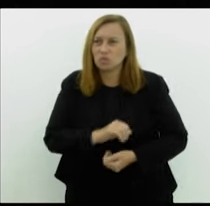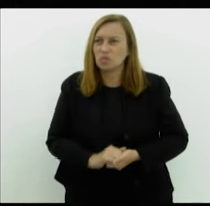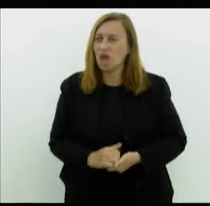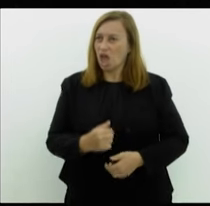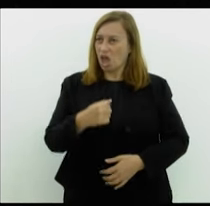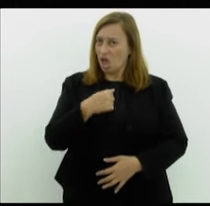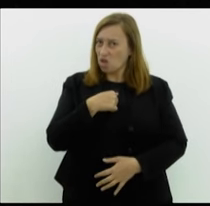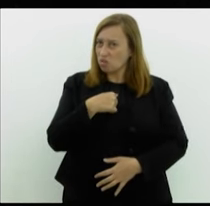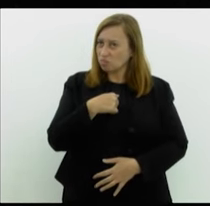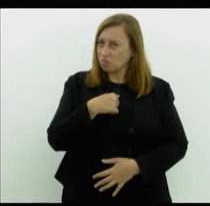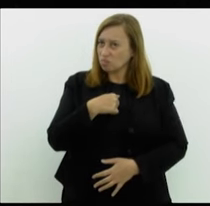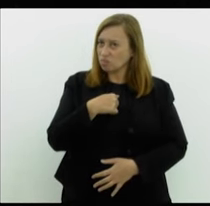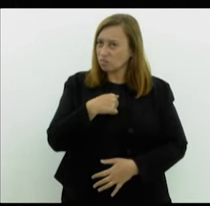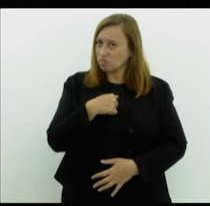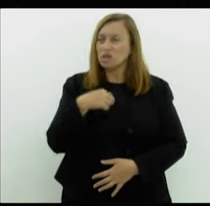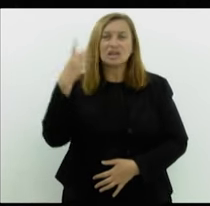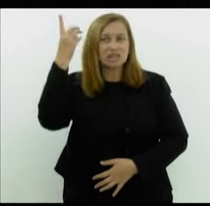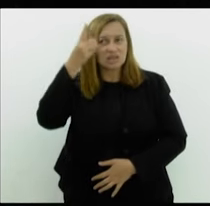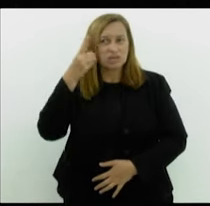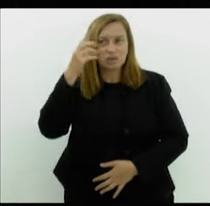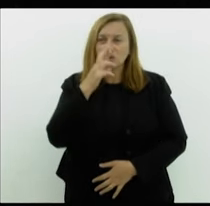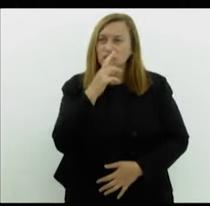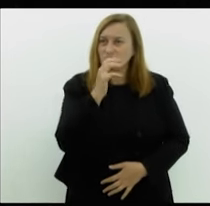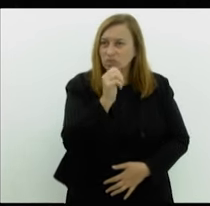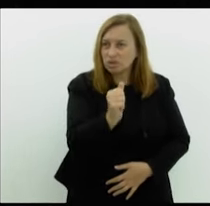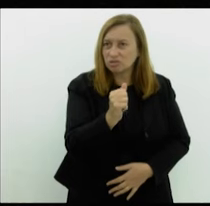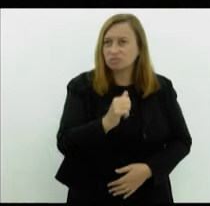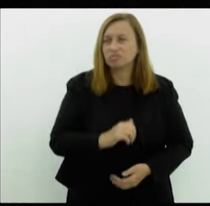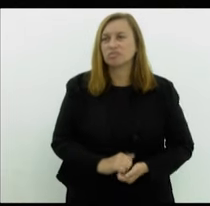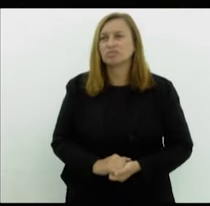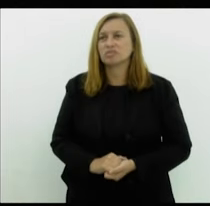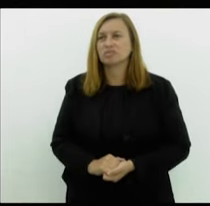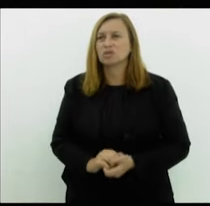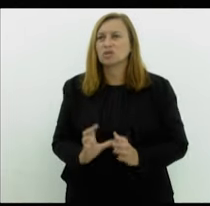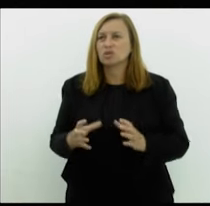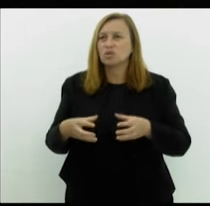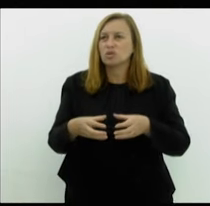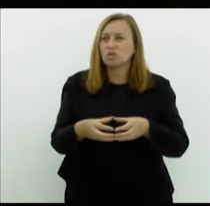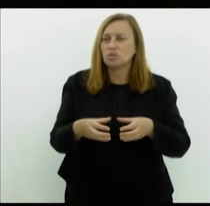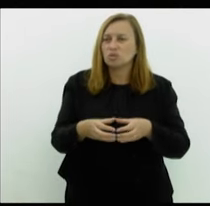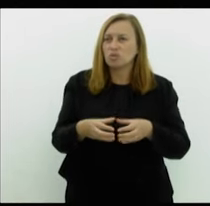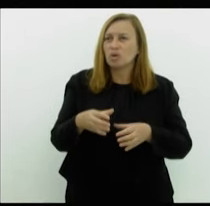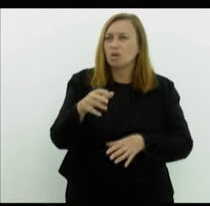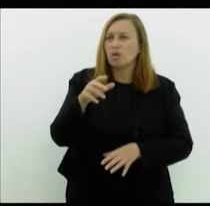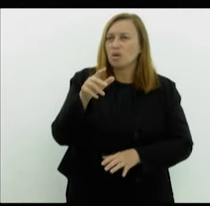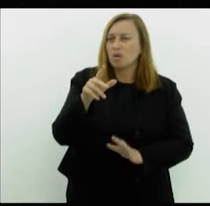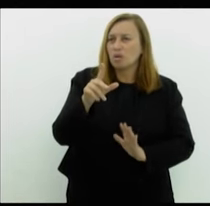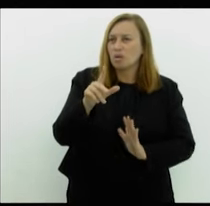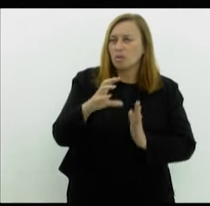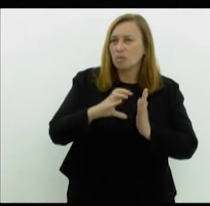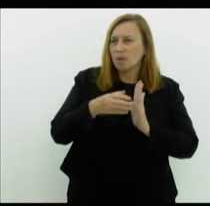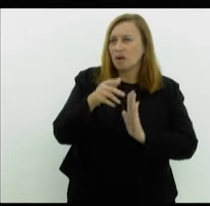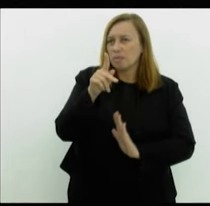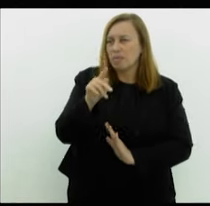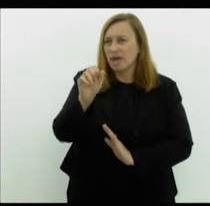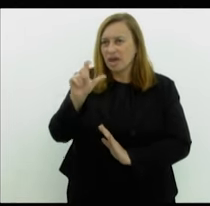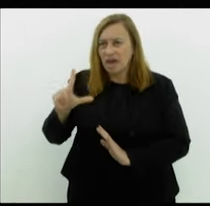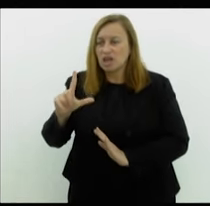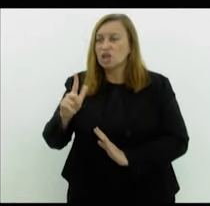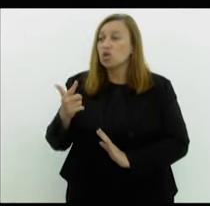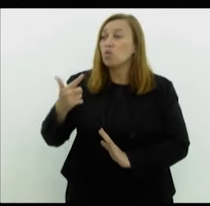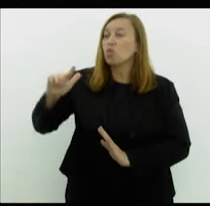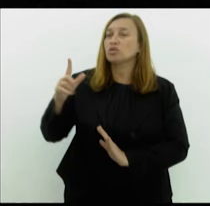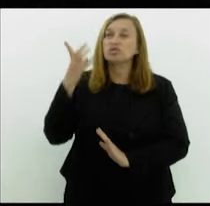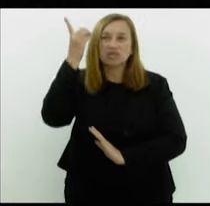Eu, o deputado Rodrigo Amorim, a bancada do PL e vários outros parlamentares,